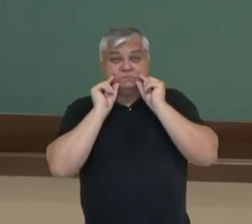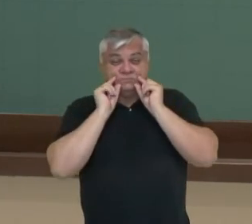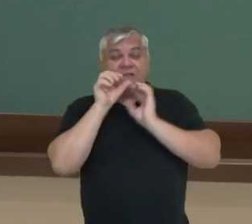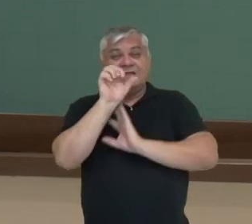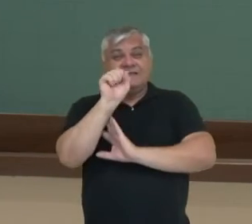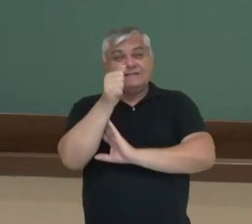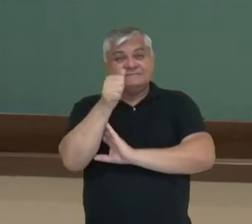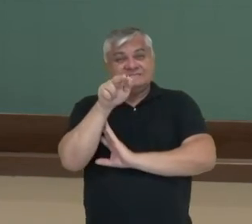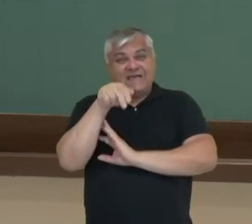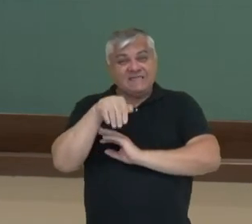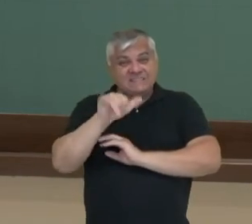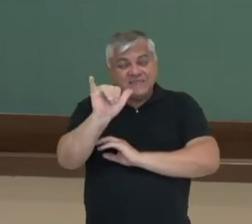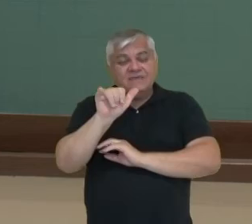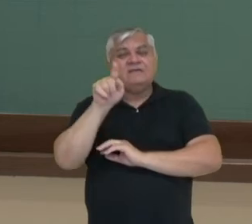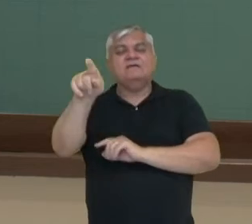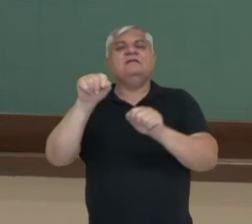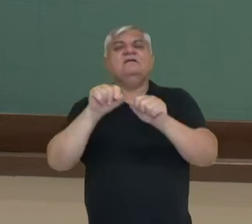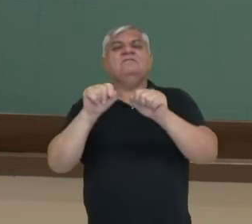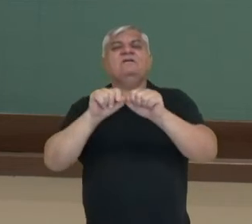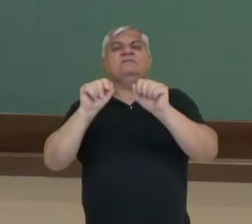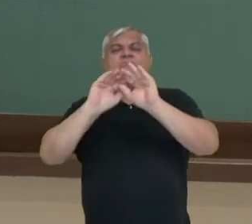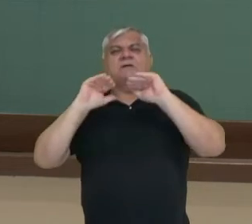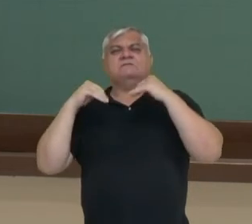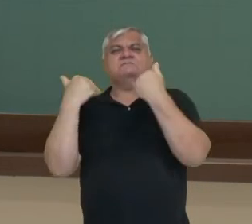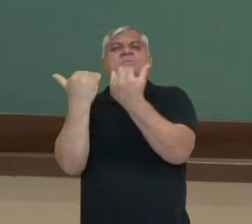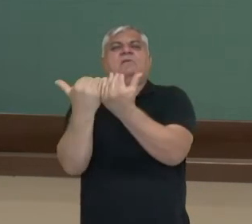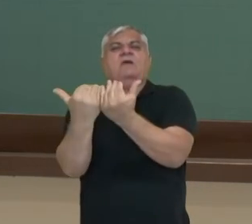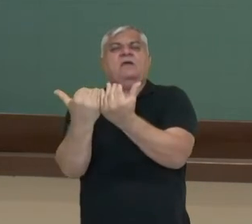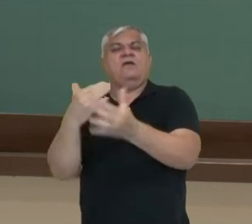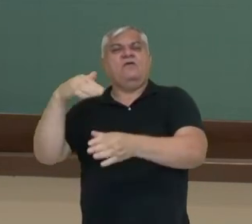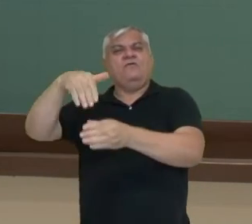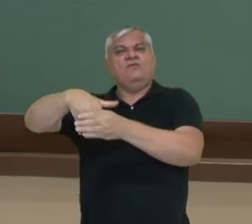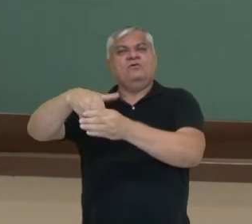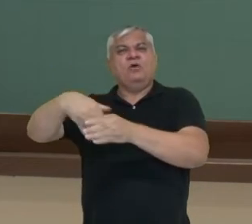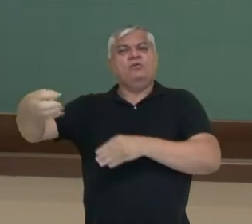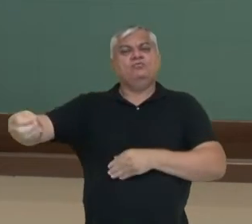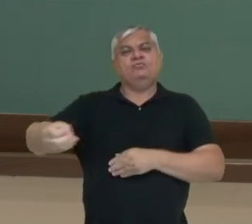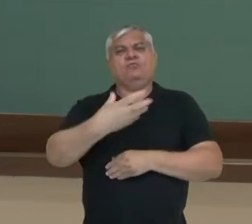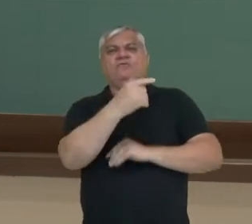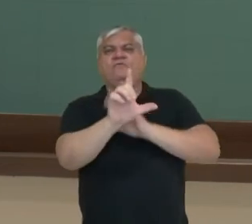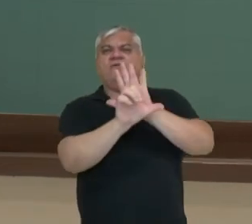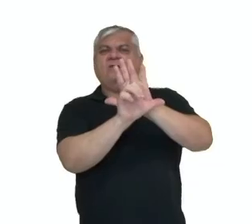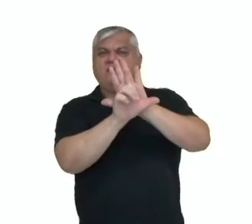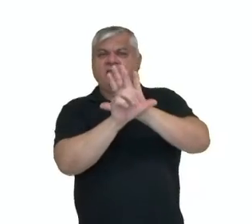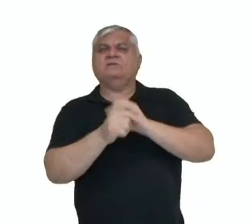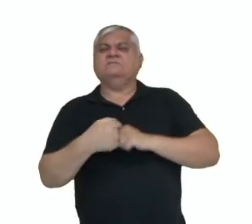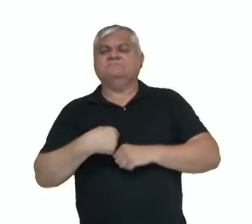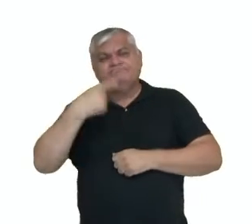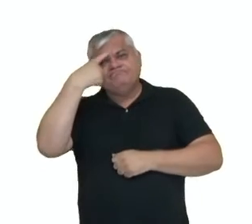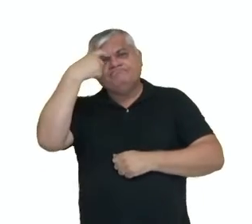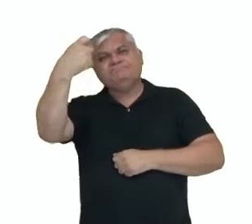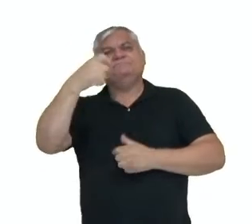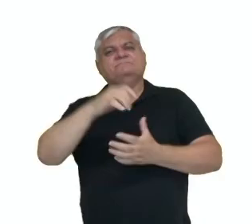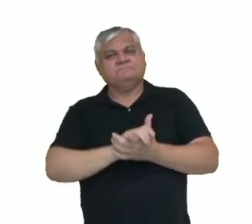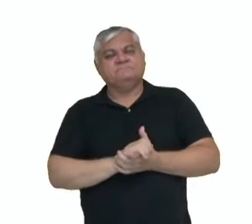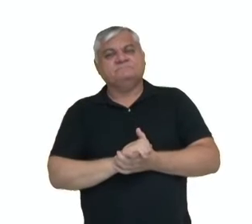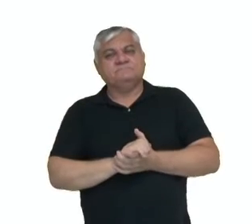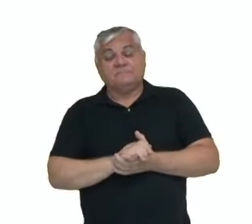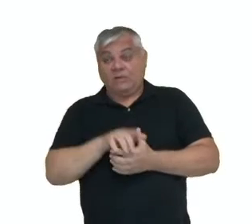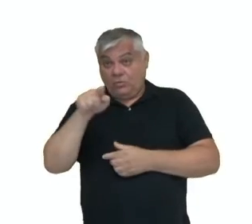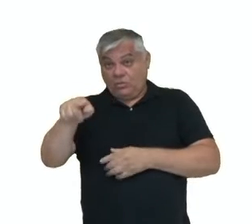uma Assembleia Constituinte, para justamente votar uma nova Constituição, uma nova Lei Geral do Brasil. O lema do seu governo